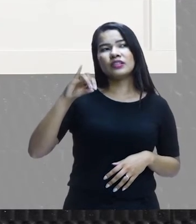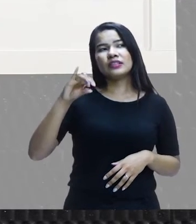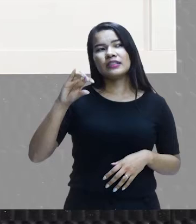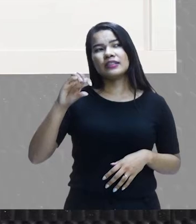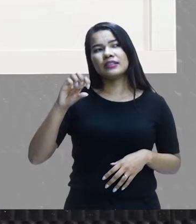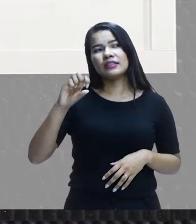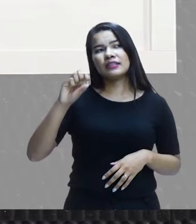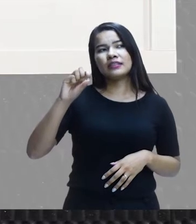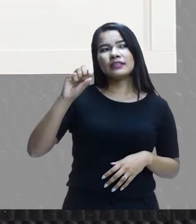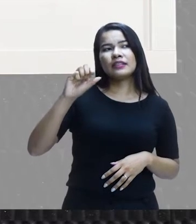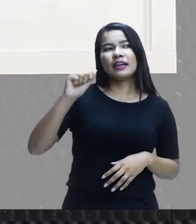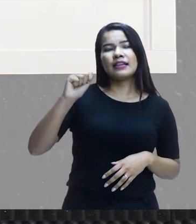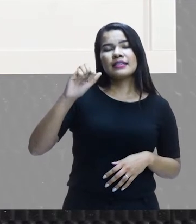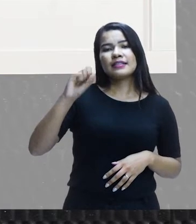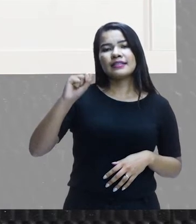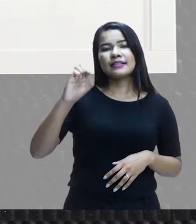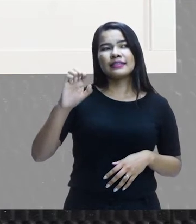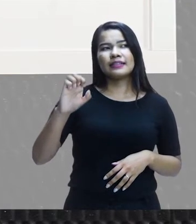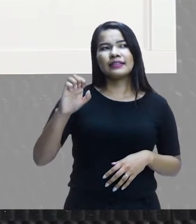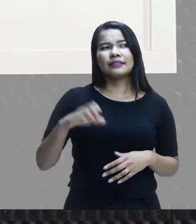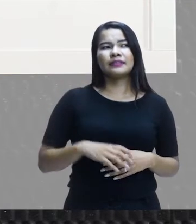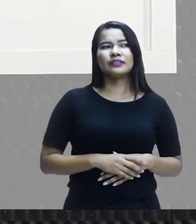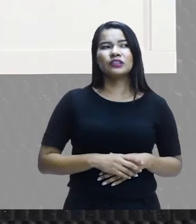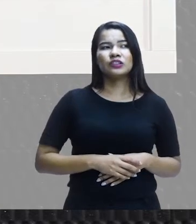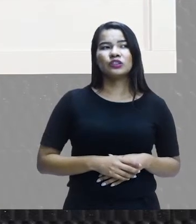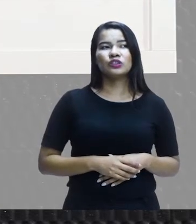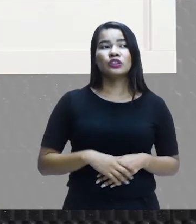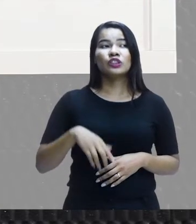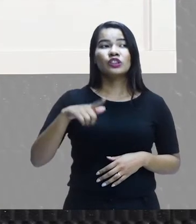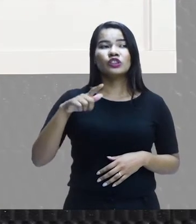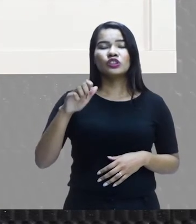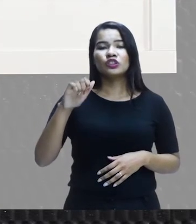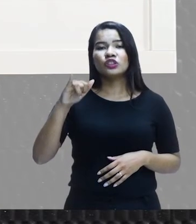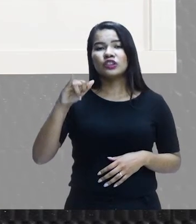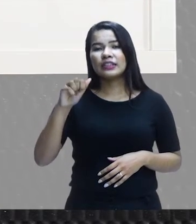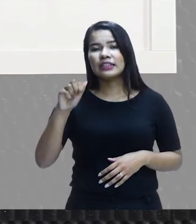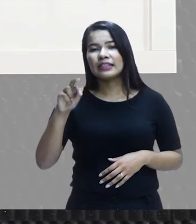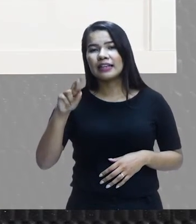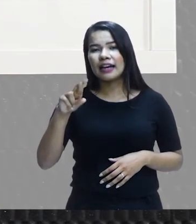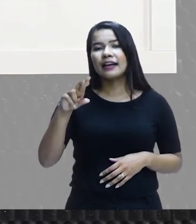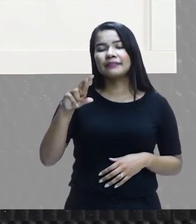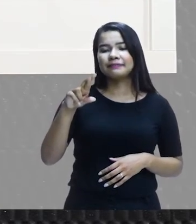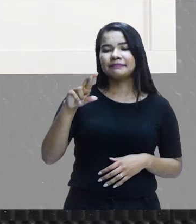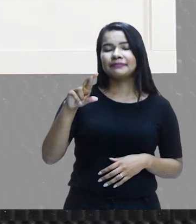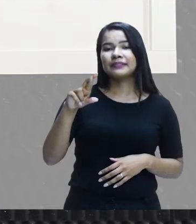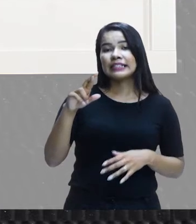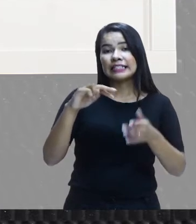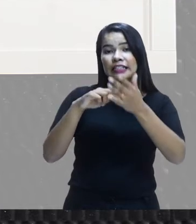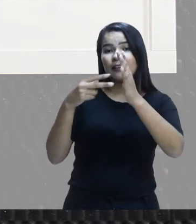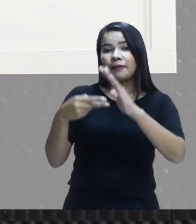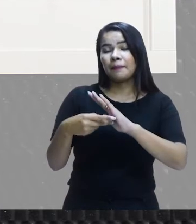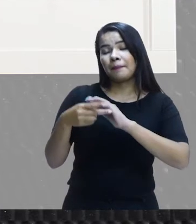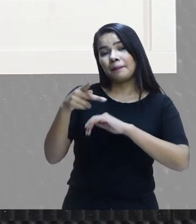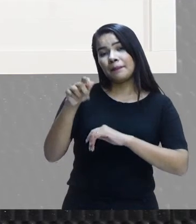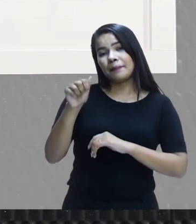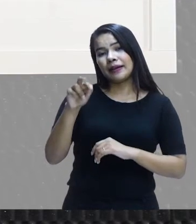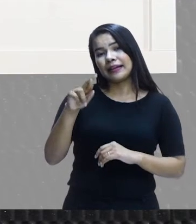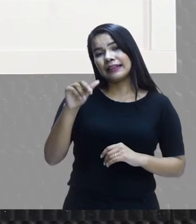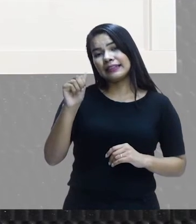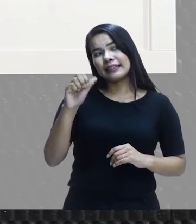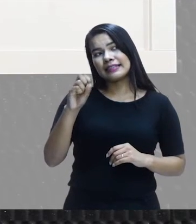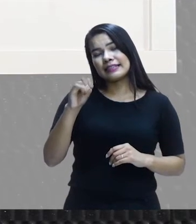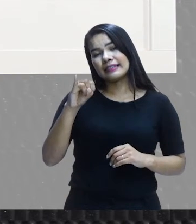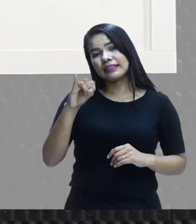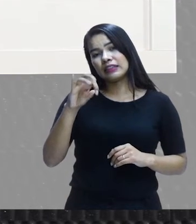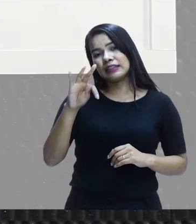é giardíase. A giardia, tá ok? Presta atenção, é um parasito, Giardia lamblia, tá ok? Qual é o nome aí, professor? Tá